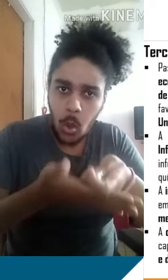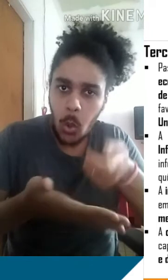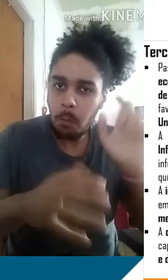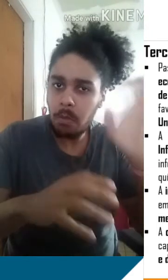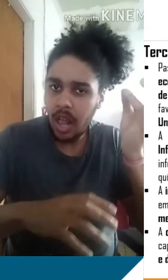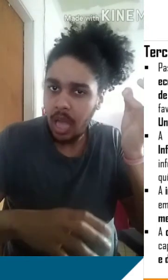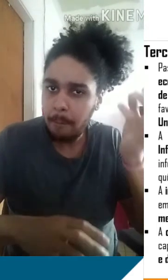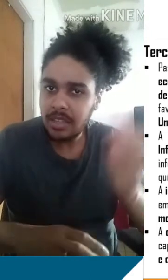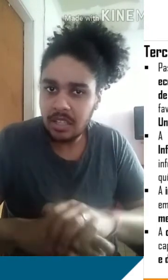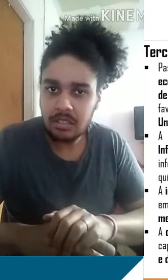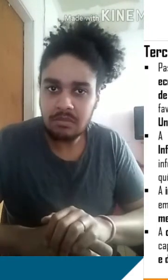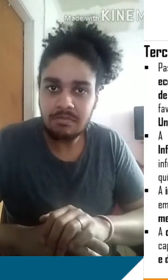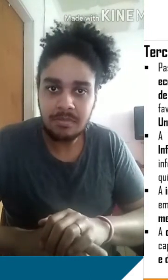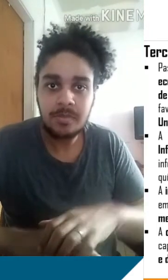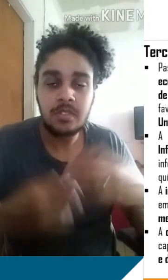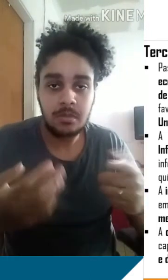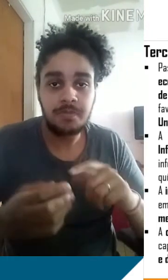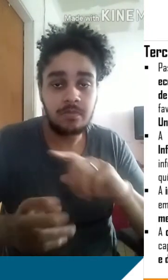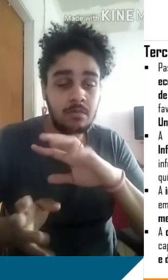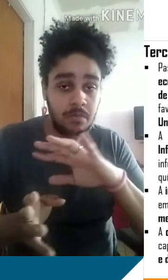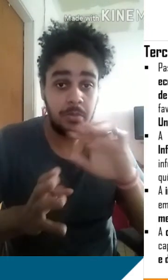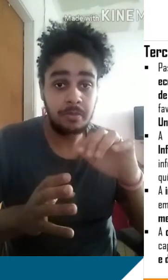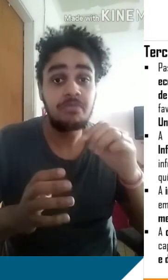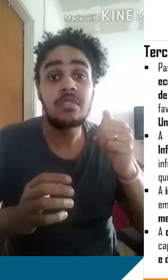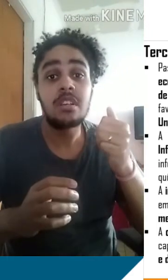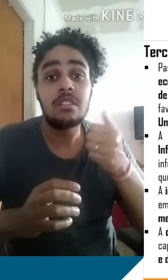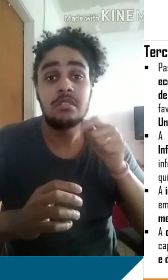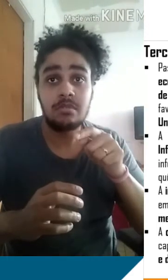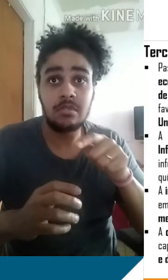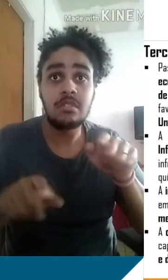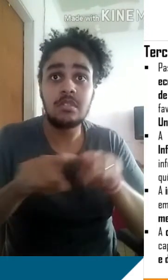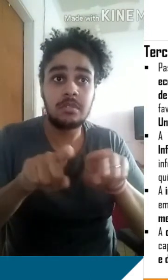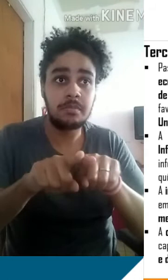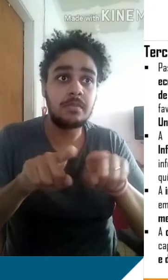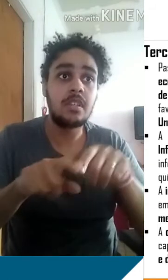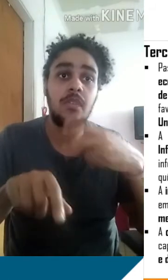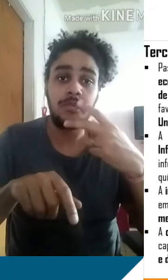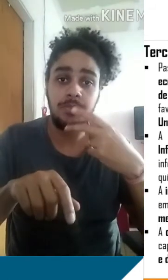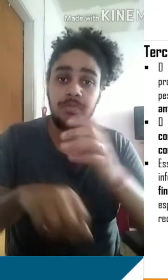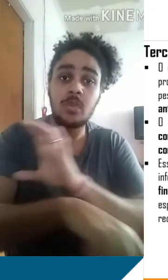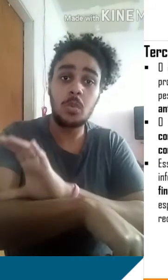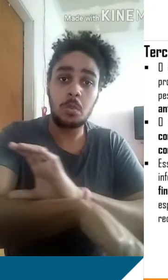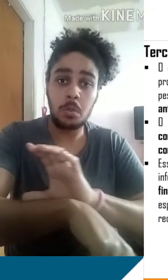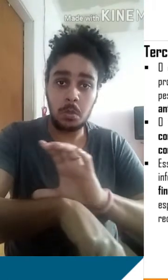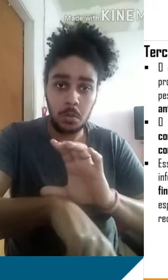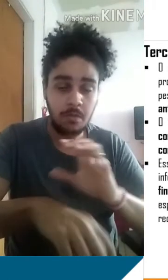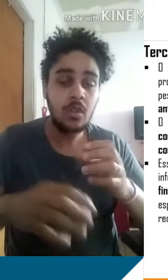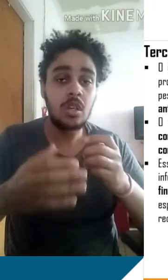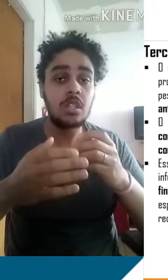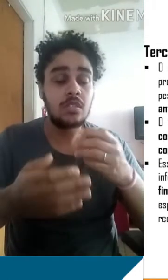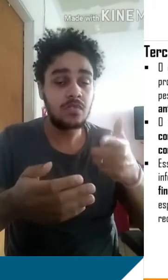grande consumismo. Né? A constituição de uma sociedade de consumo nesse período. Beleza?